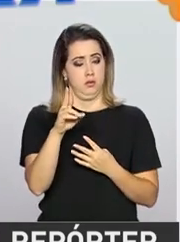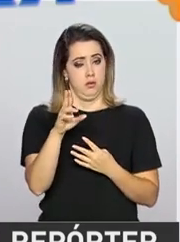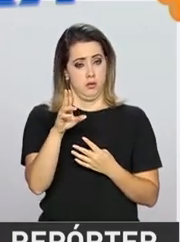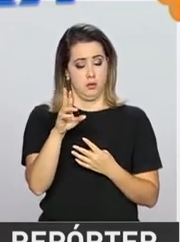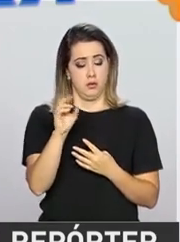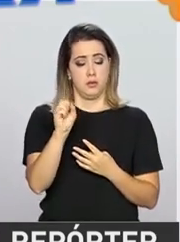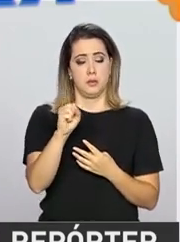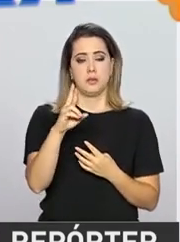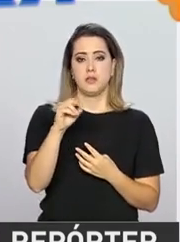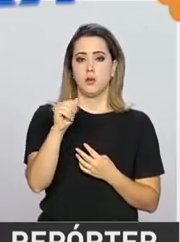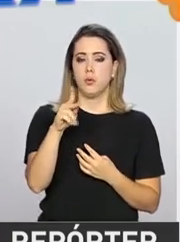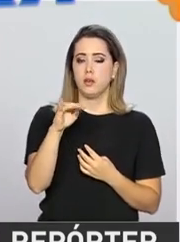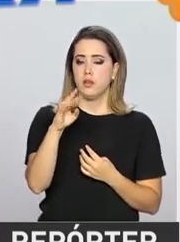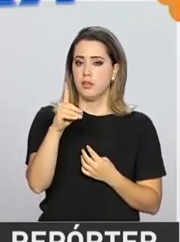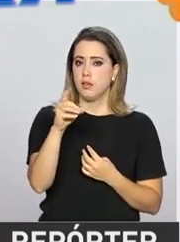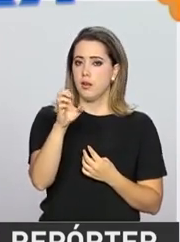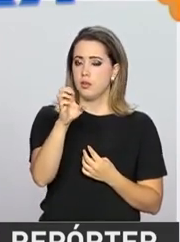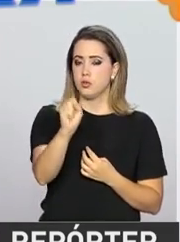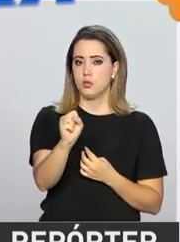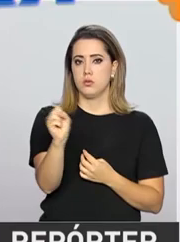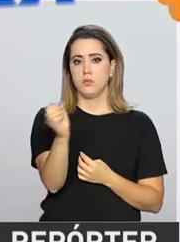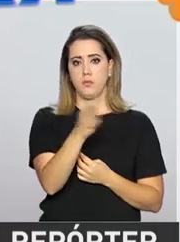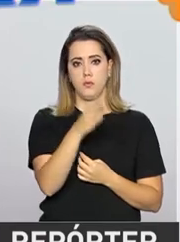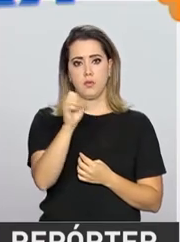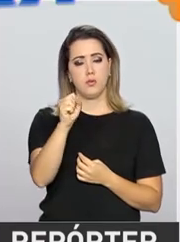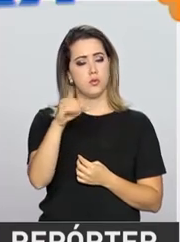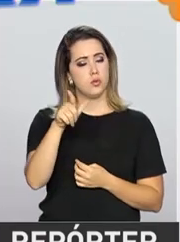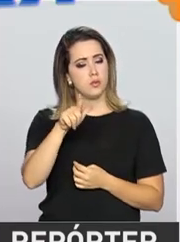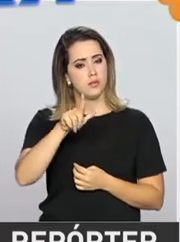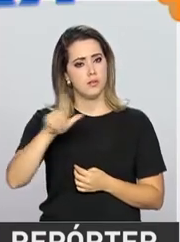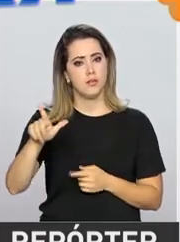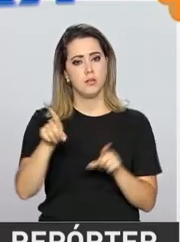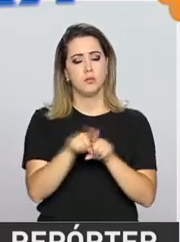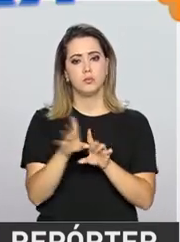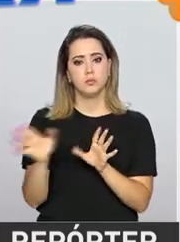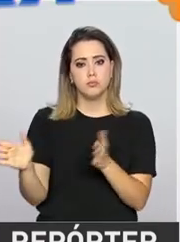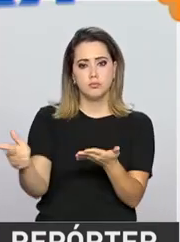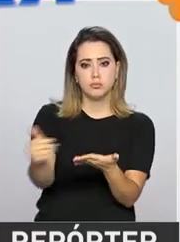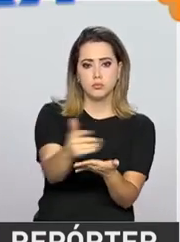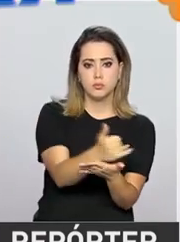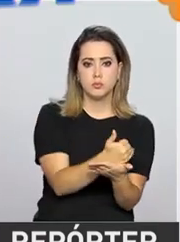principal das loterias é justamente angariar